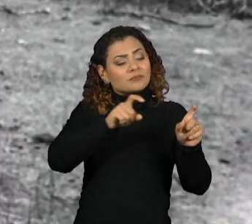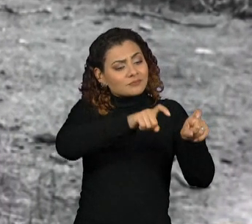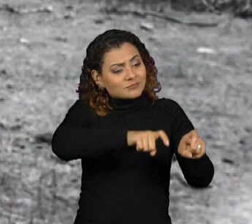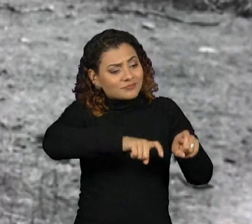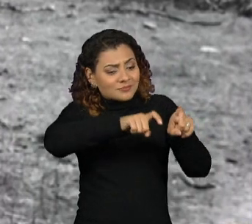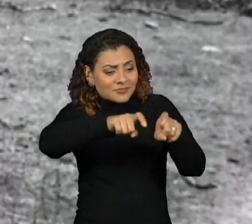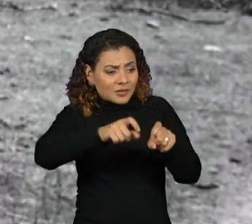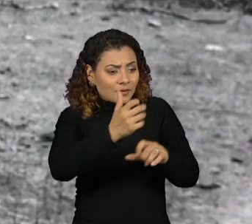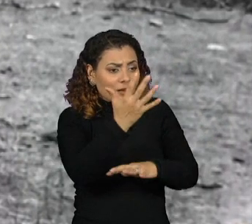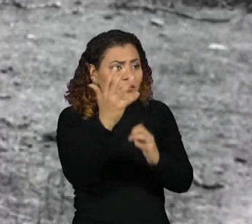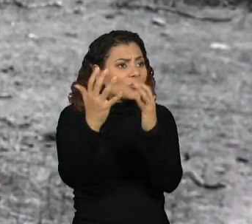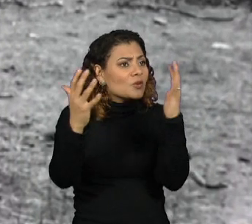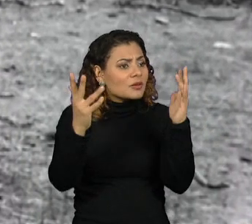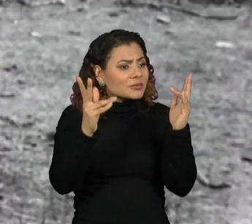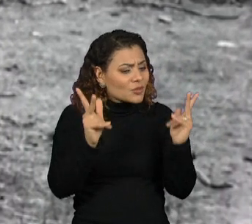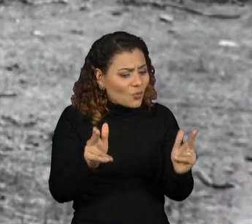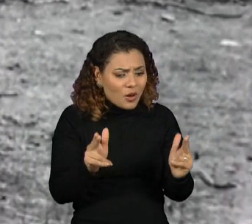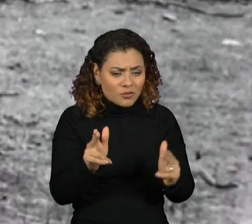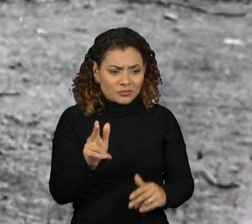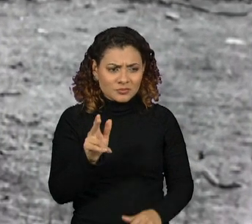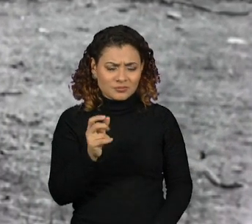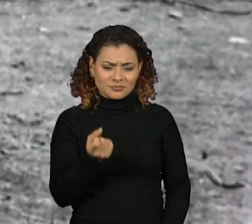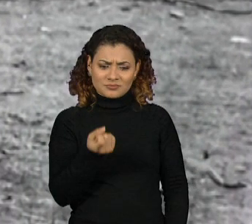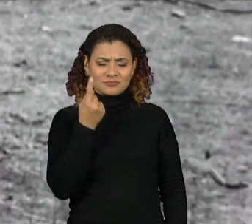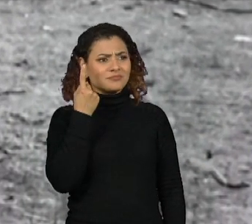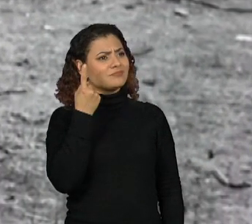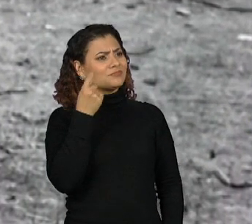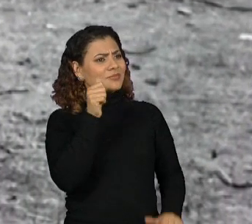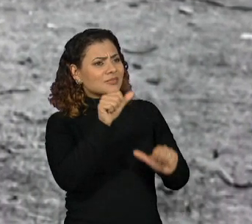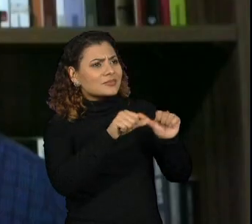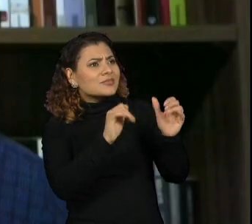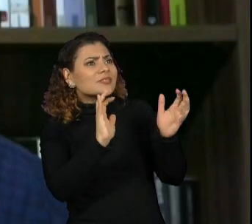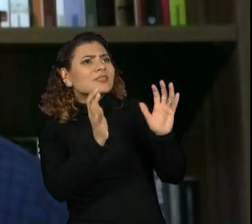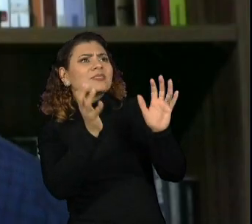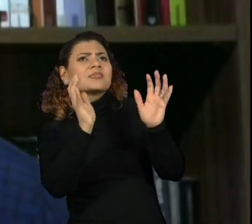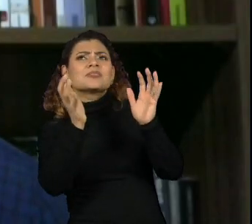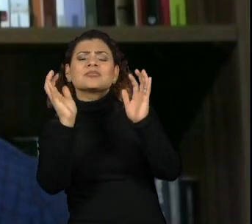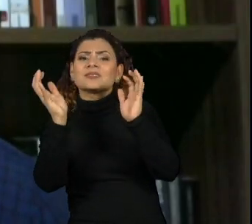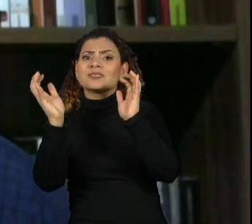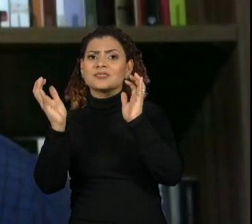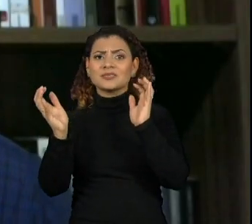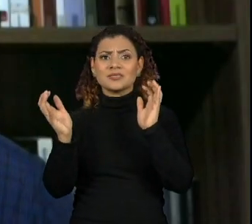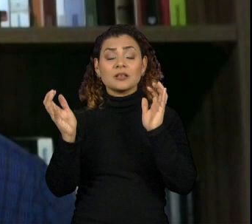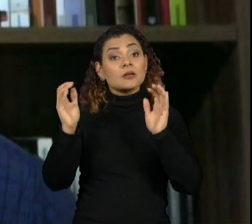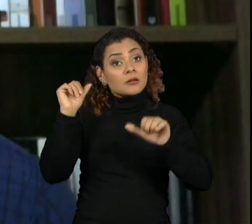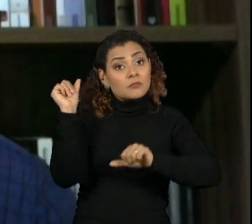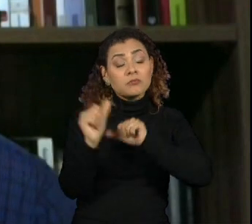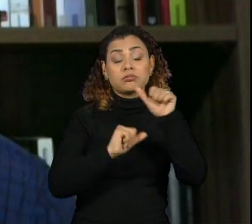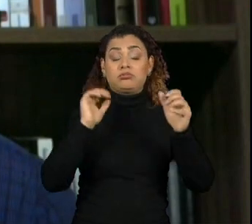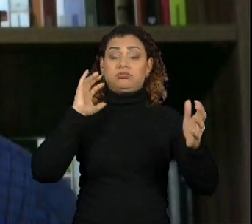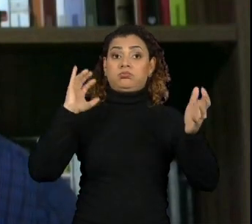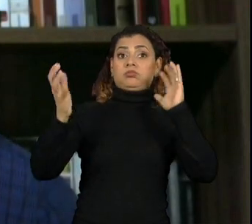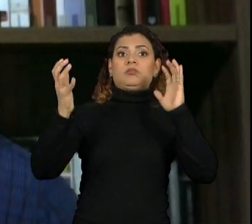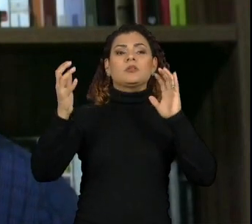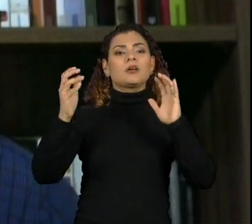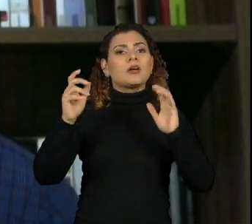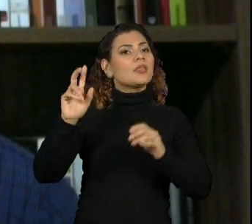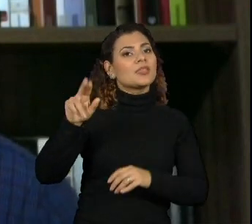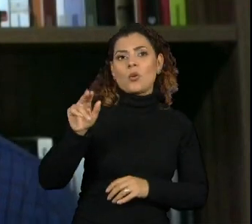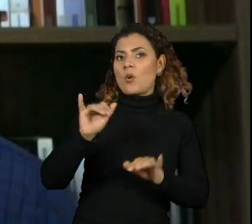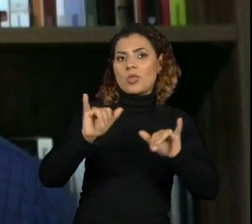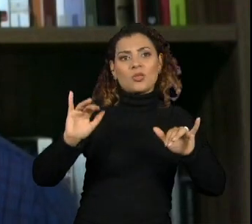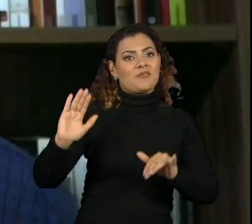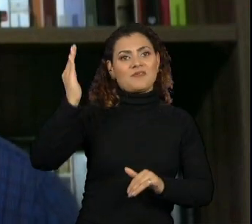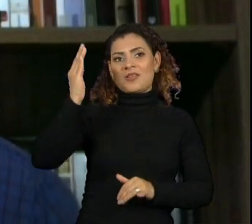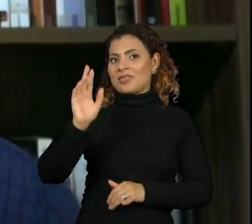natureza não é mais a mesma. As mudanças climáticas não são notícias falsas,